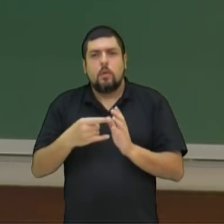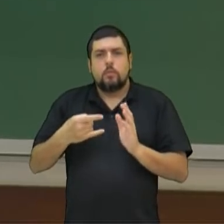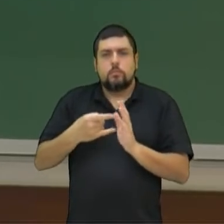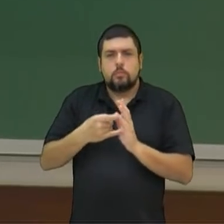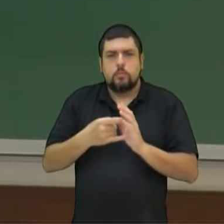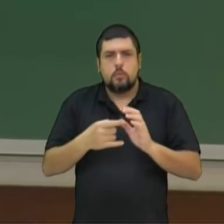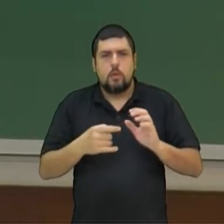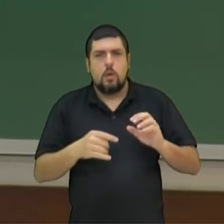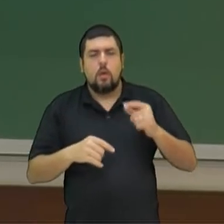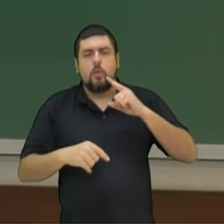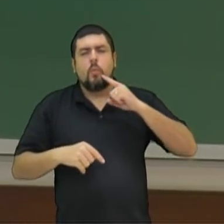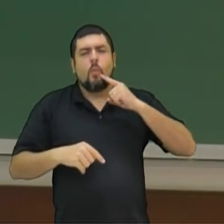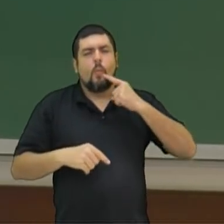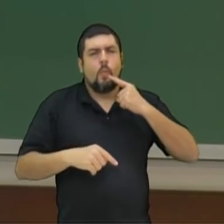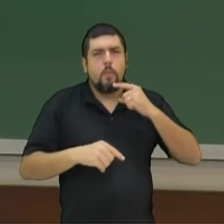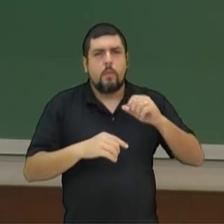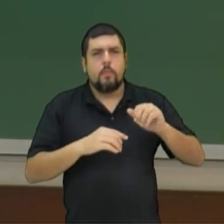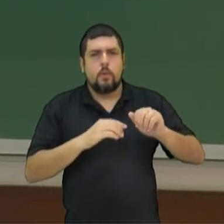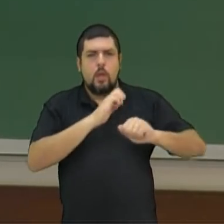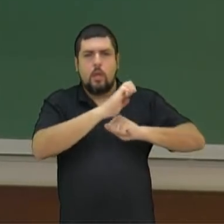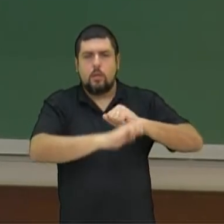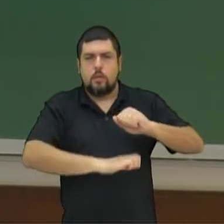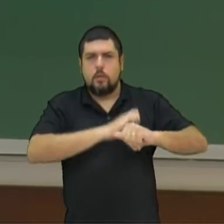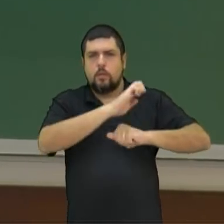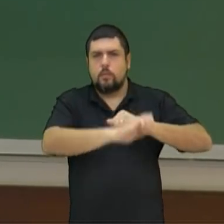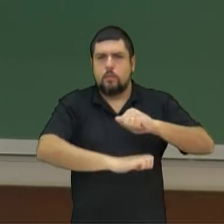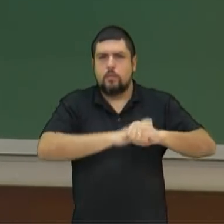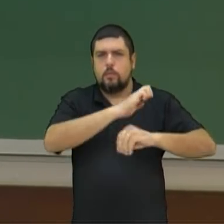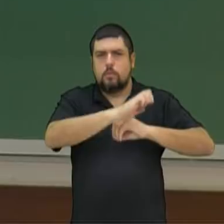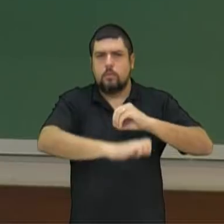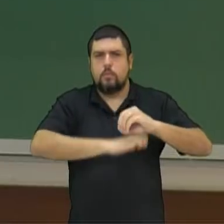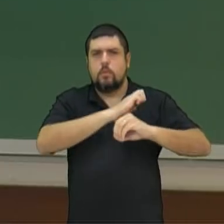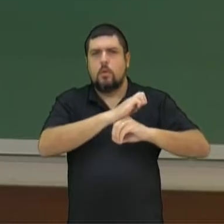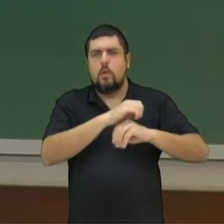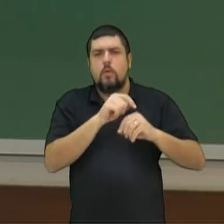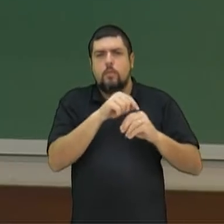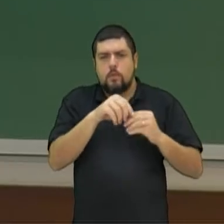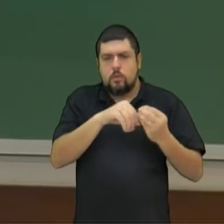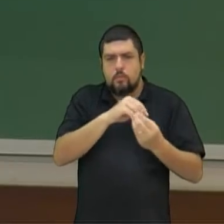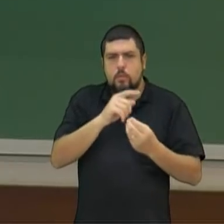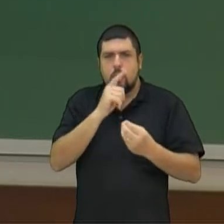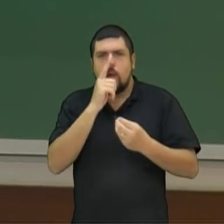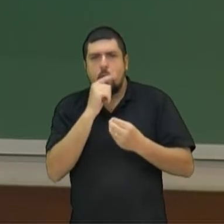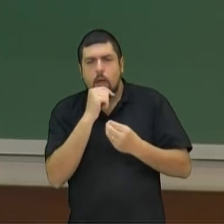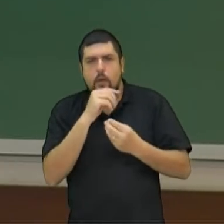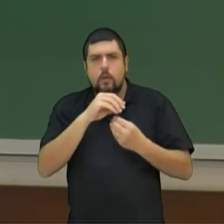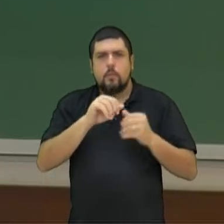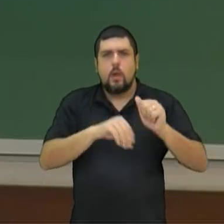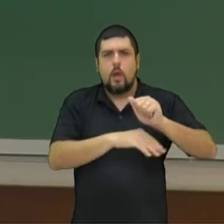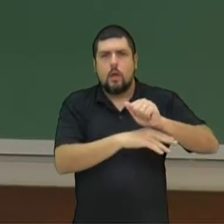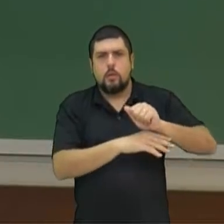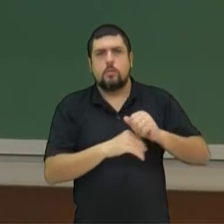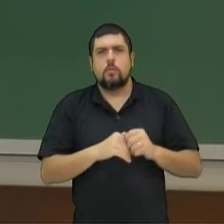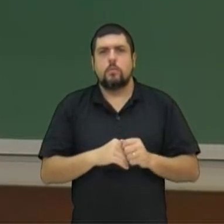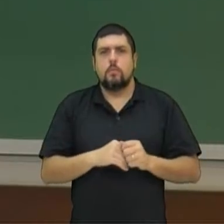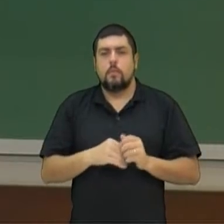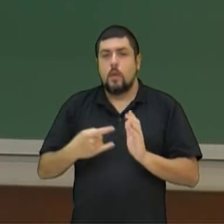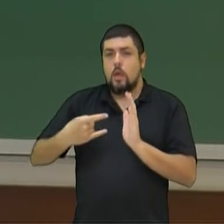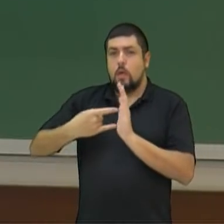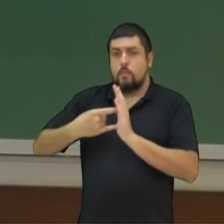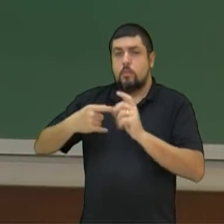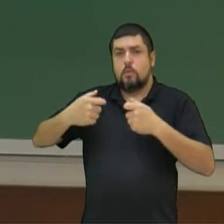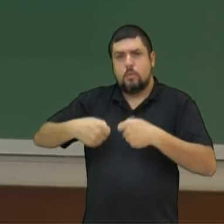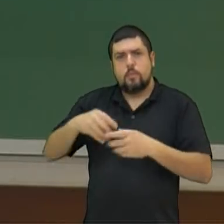elétron livre que tem. Porque tem ácido e água, uma solução iônica. Toda pilha precisa de uma solução iônica